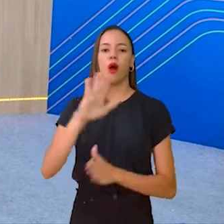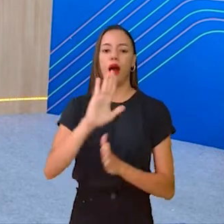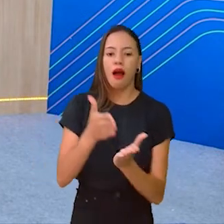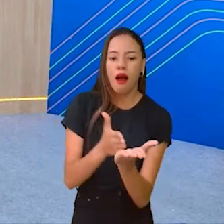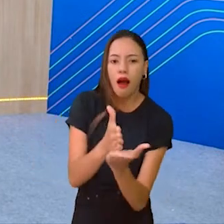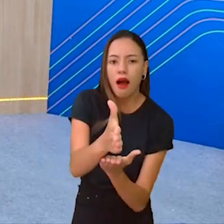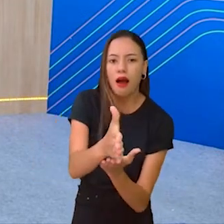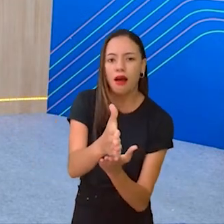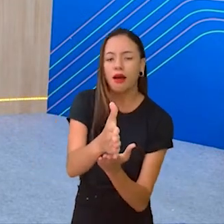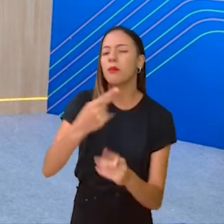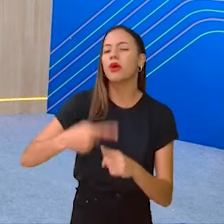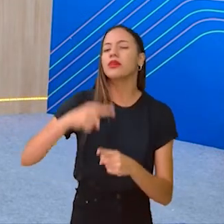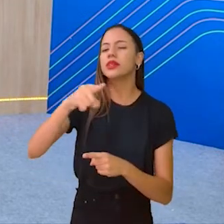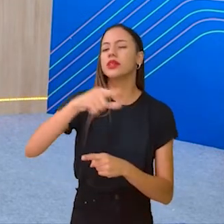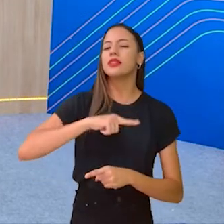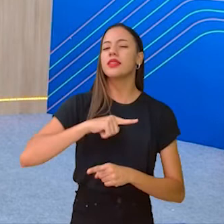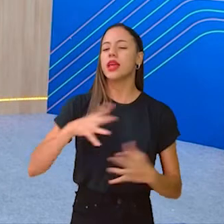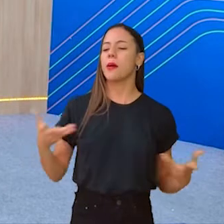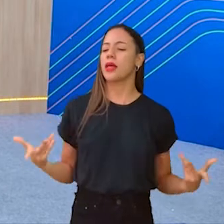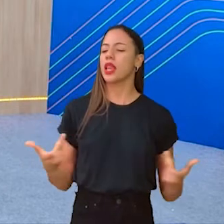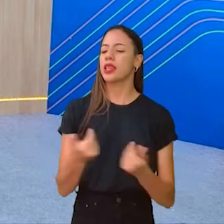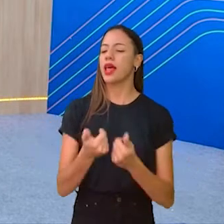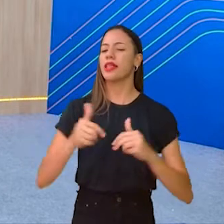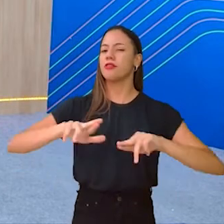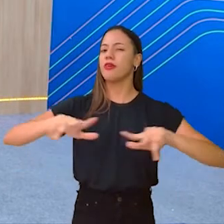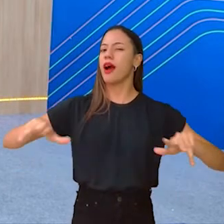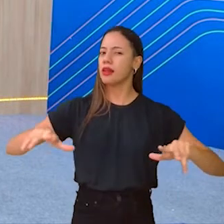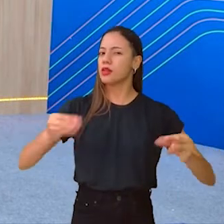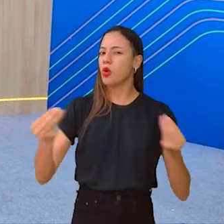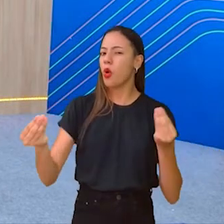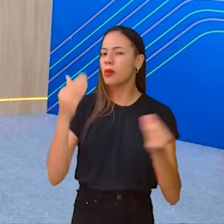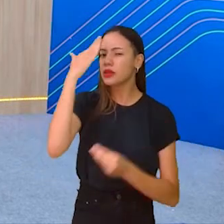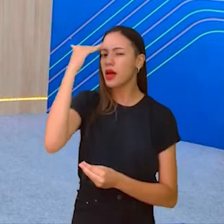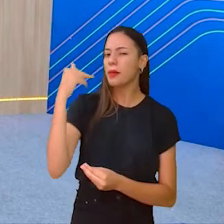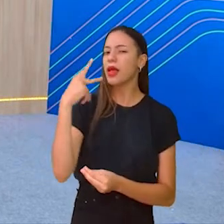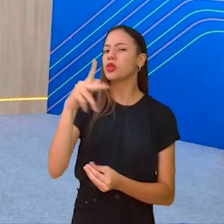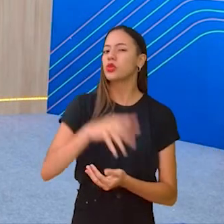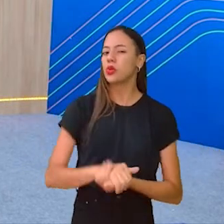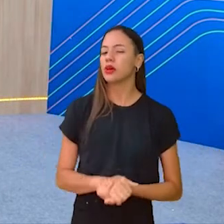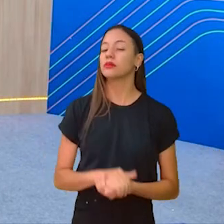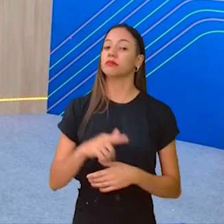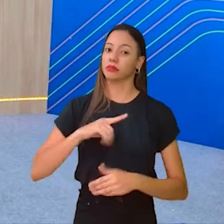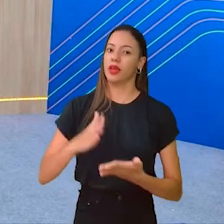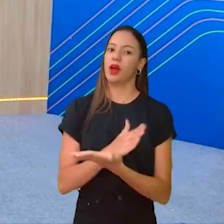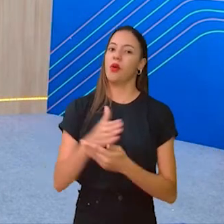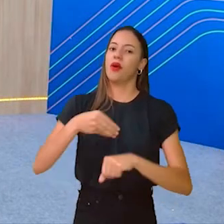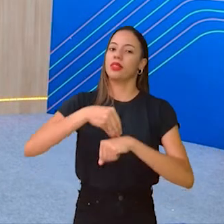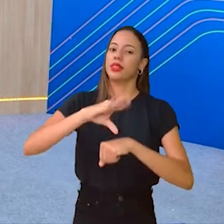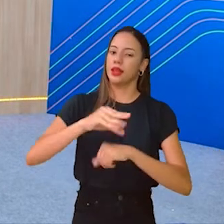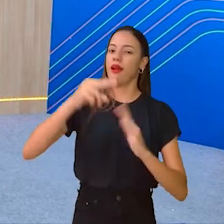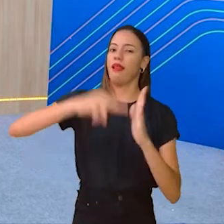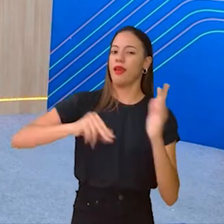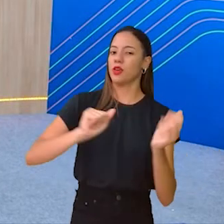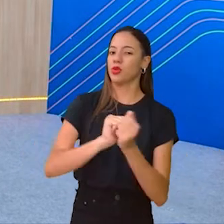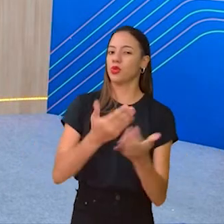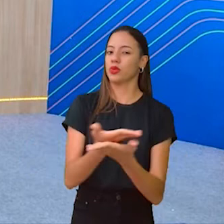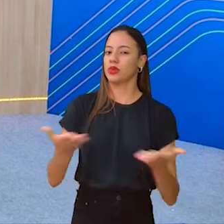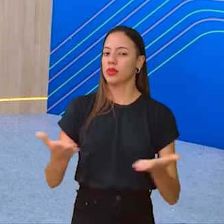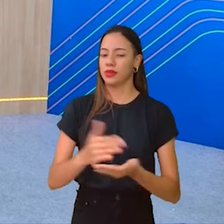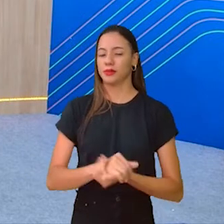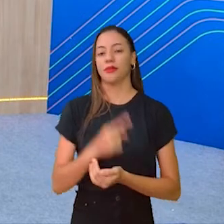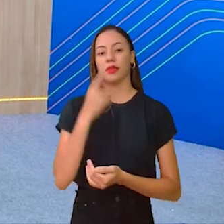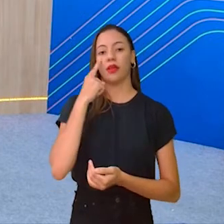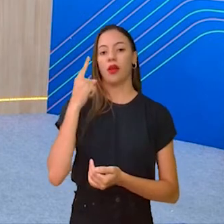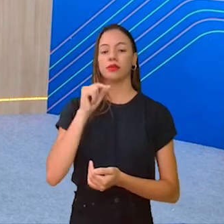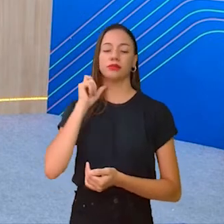tem várias habilidades, já que tem vários pontos? Então, a gente trouxe aqui algumas dicas que vamos ler com vocês, tá? Então, vejam,